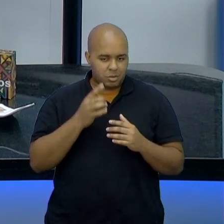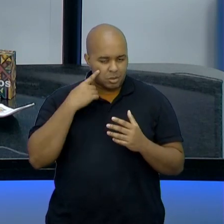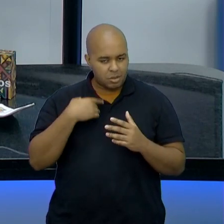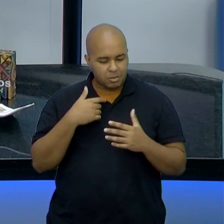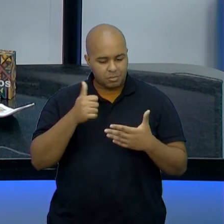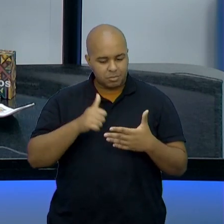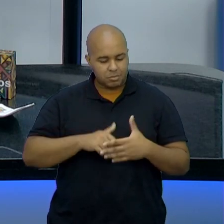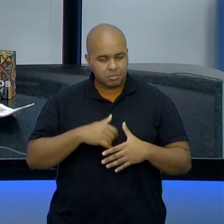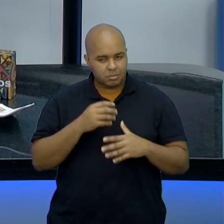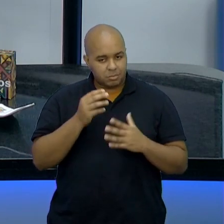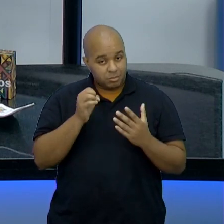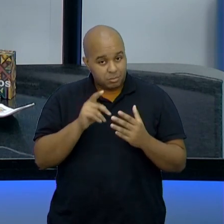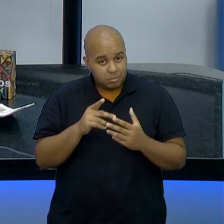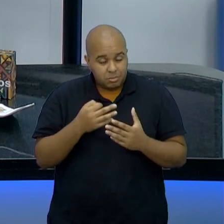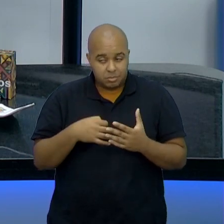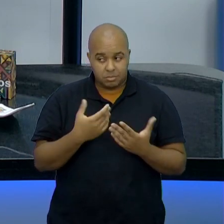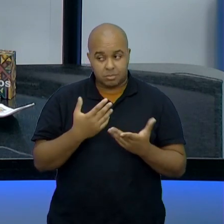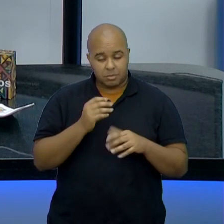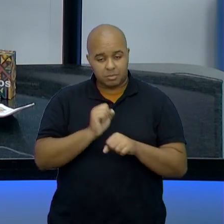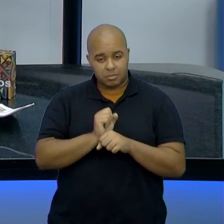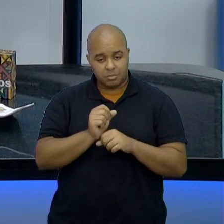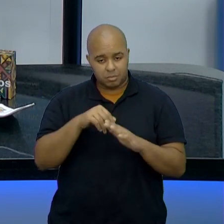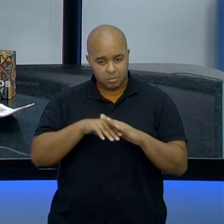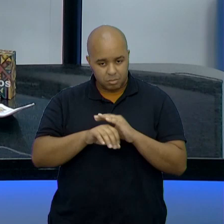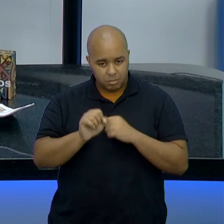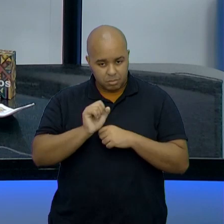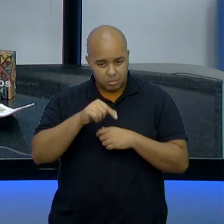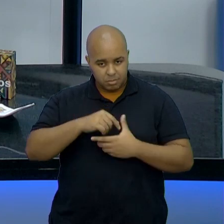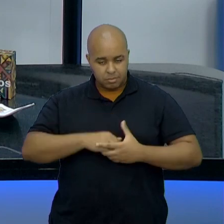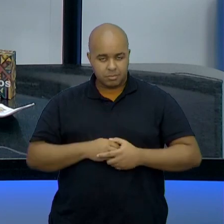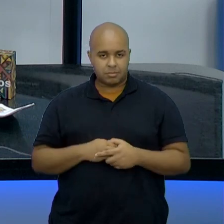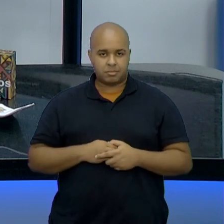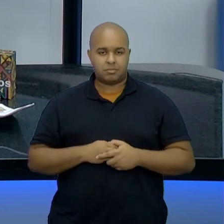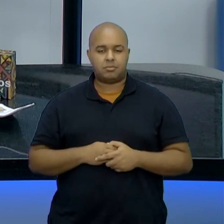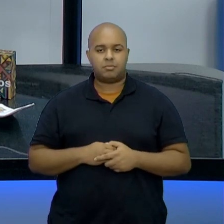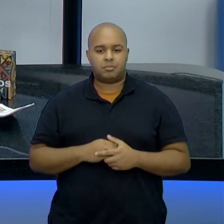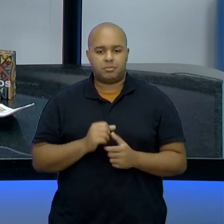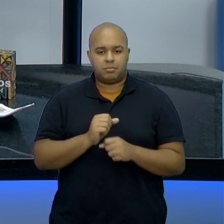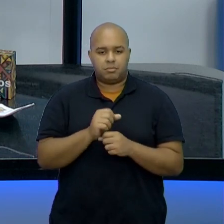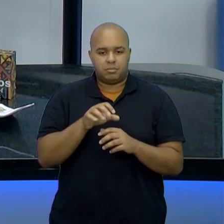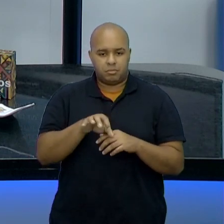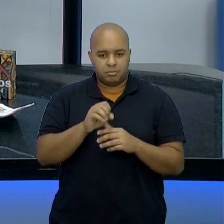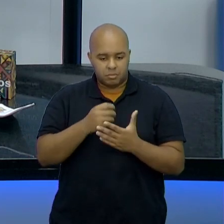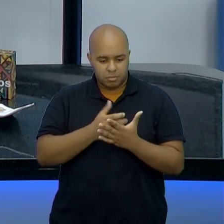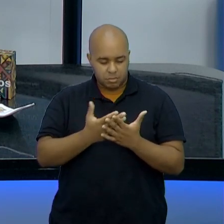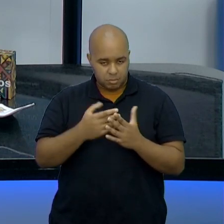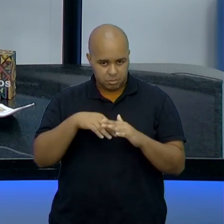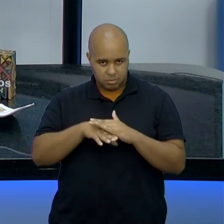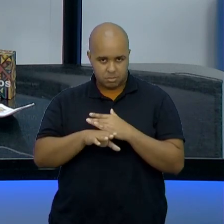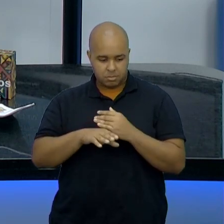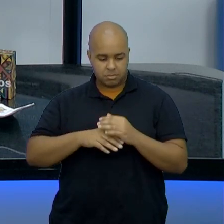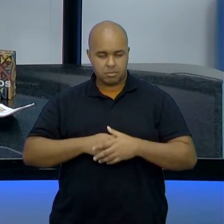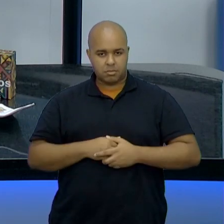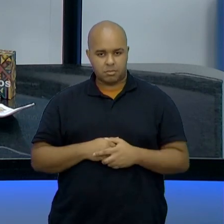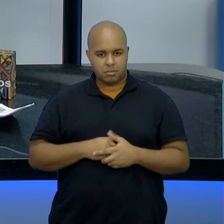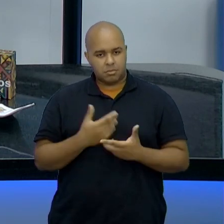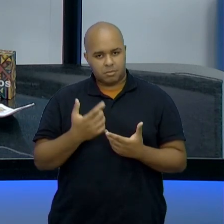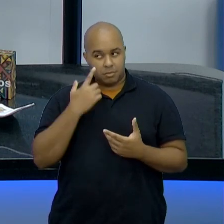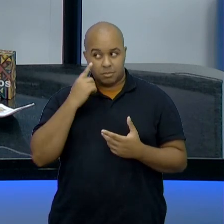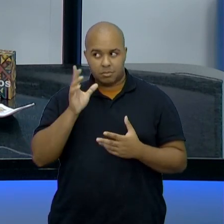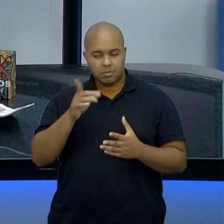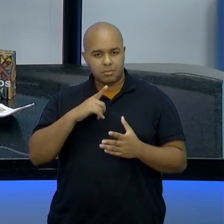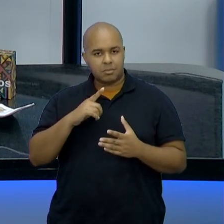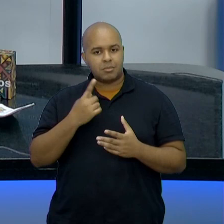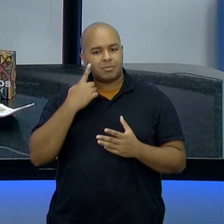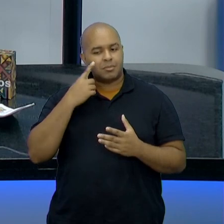está analisando o manual. Mas beleza, guardar aqui, pegar as cartinhas e guardar. Então aqui já